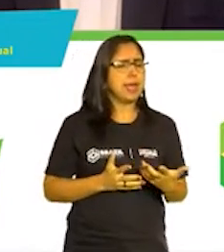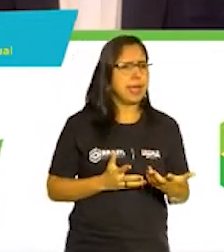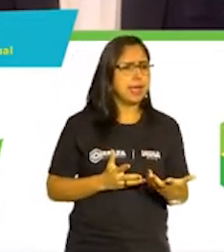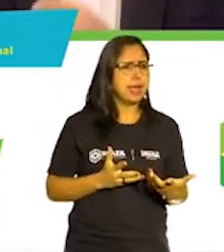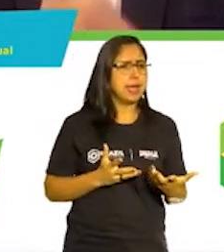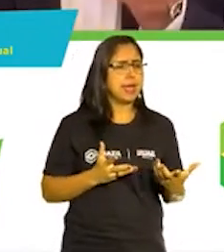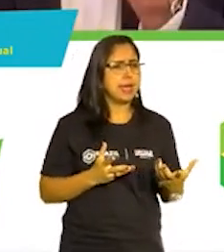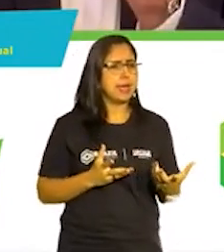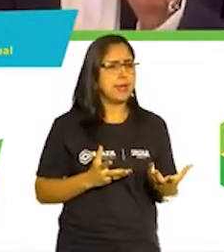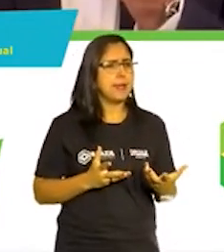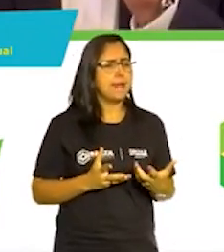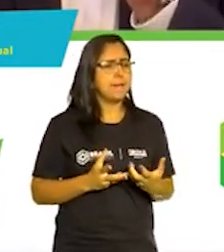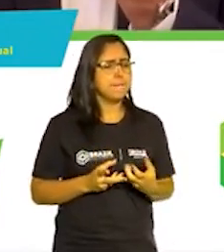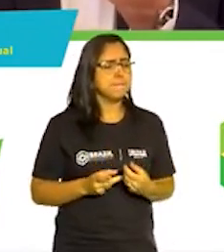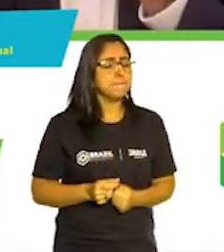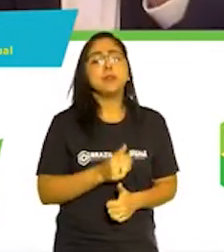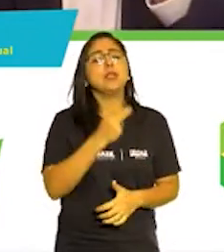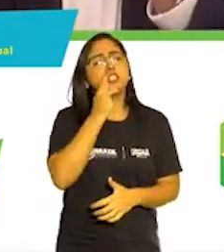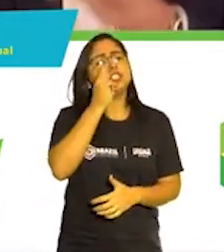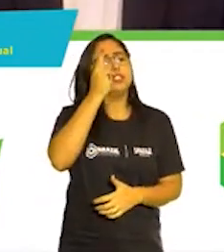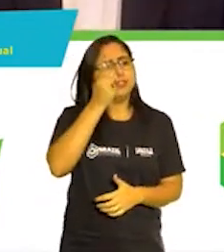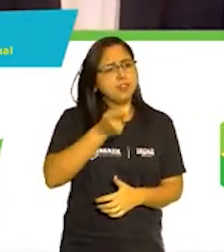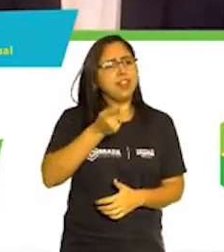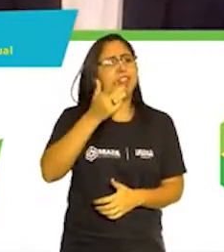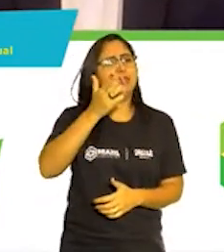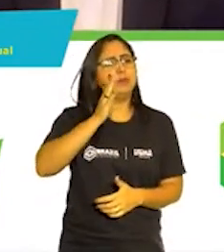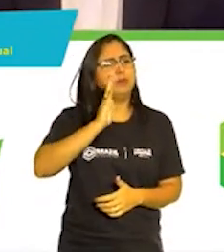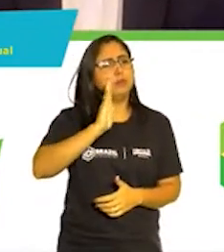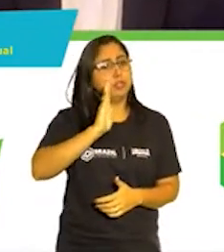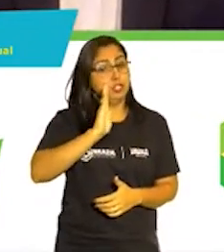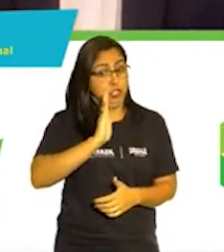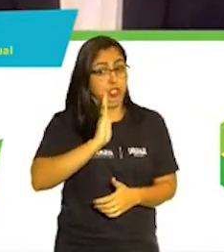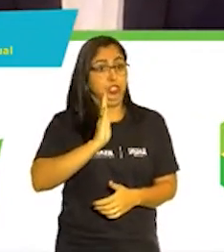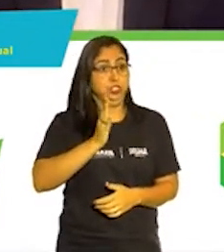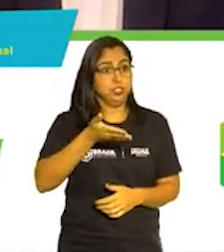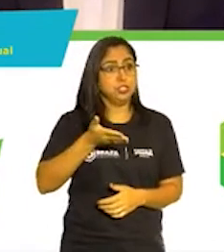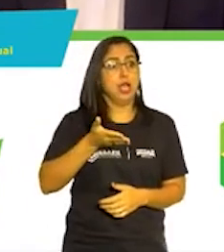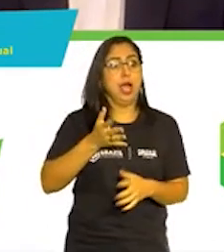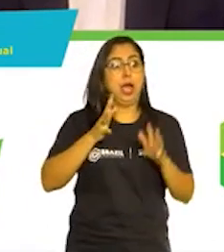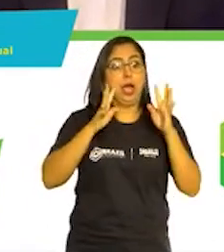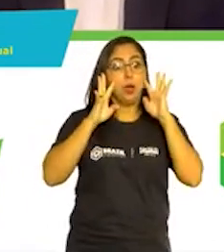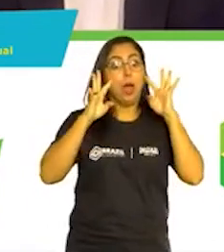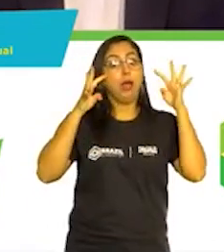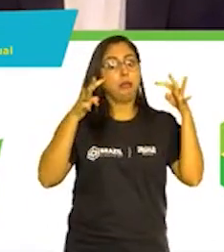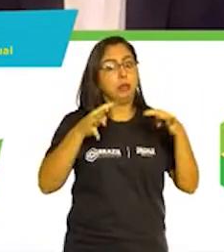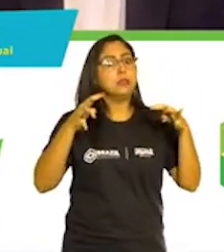como já foi falado antes aqui, o Mansueto chamou muita atenção,